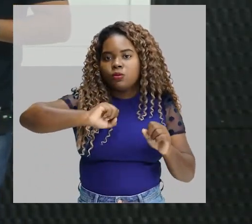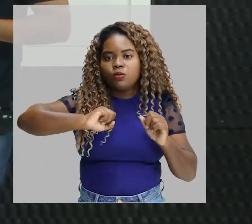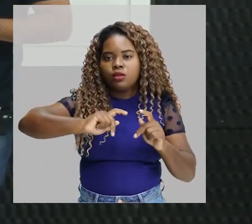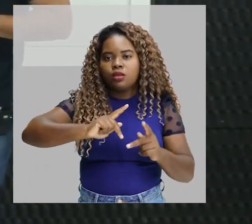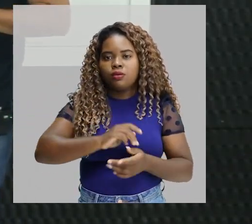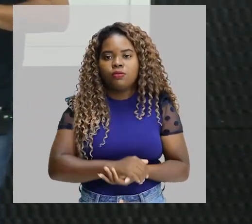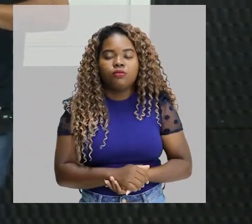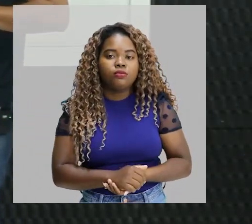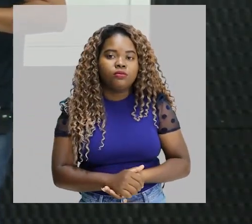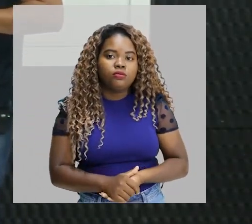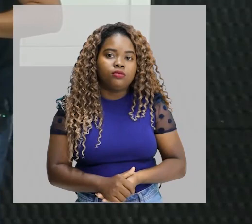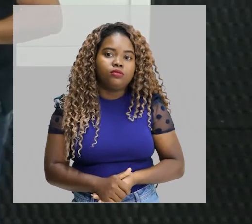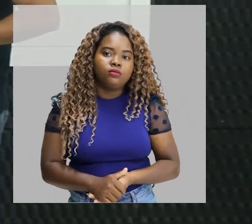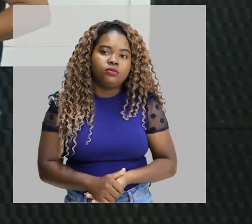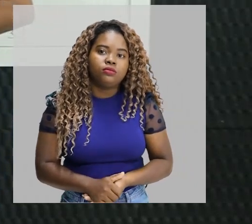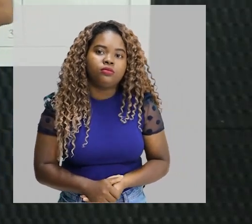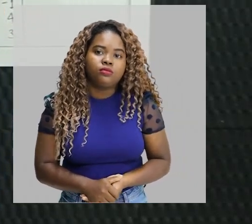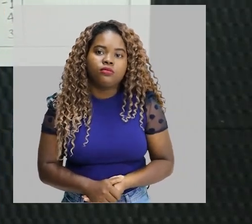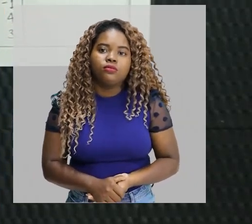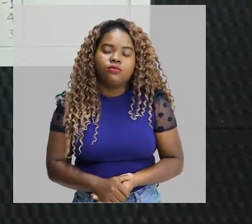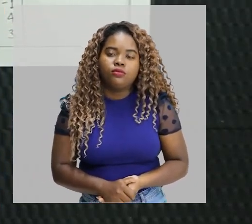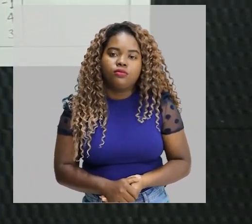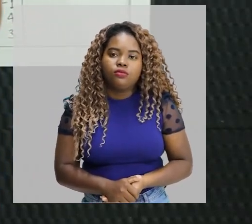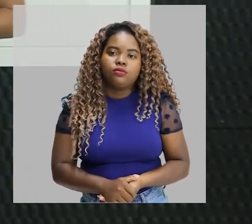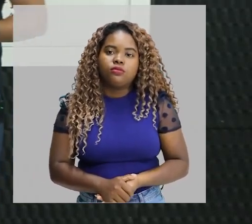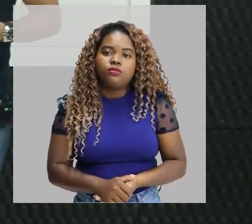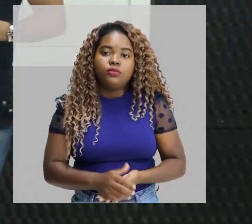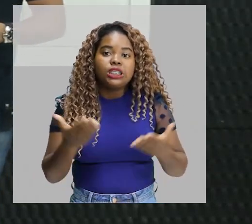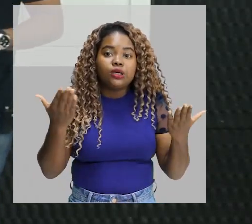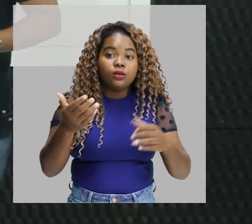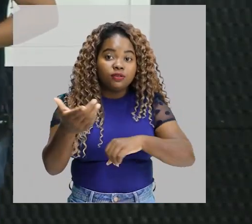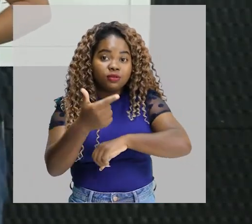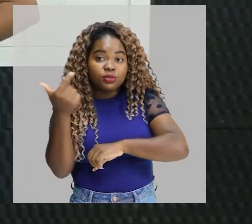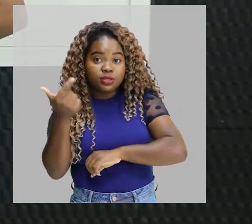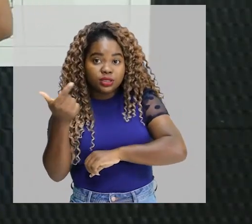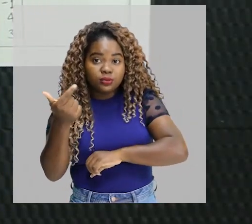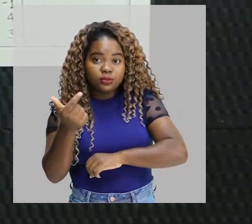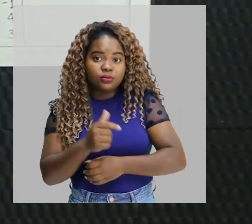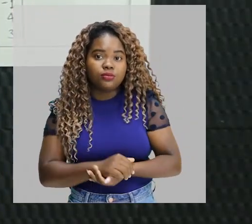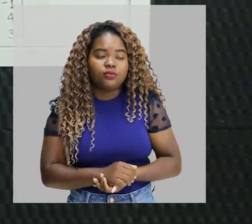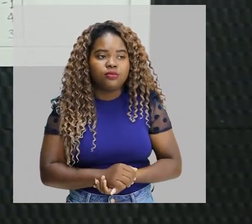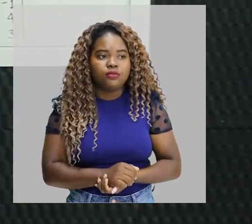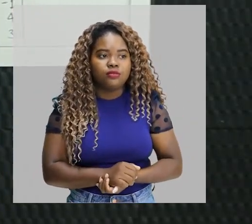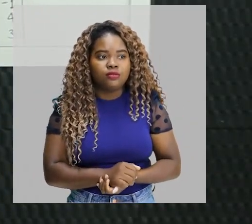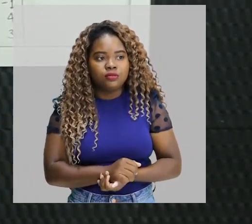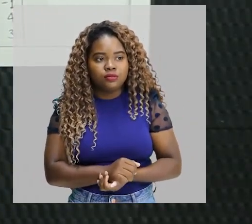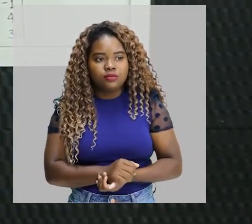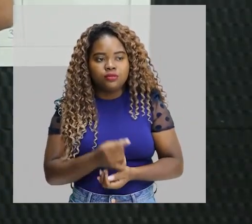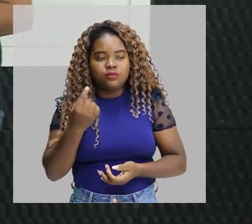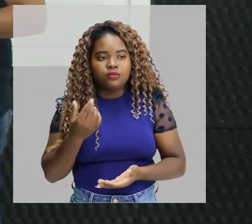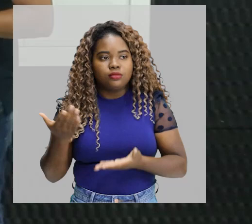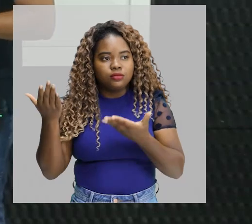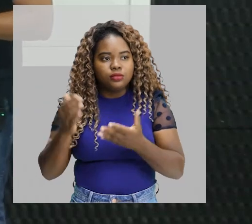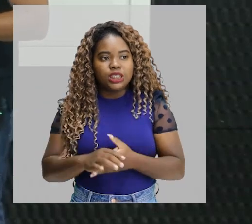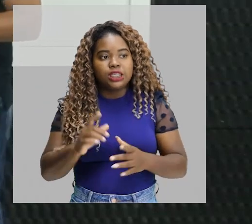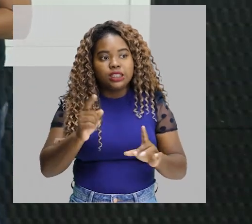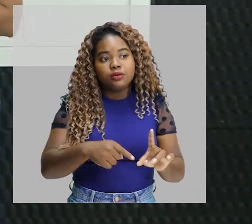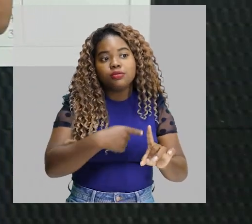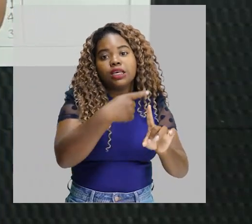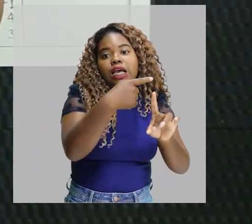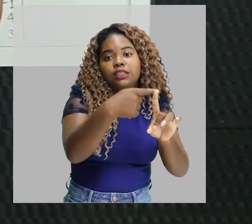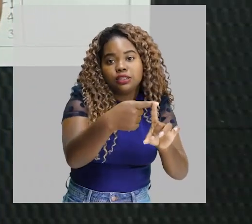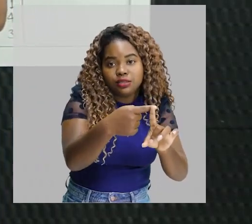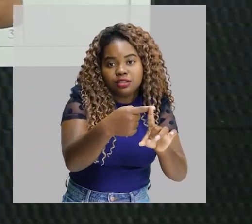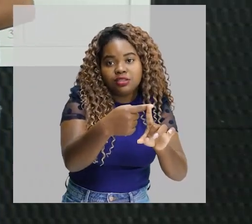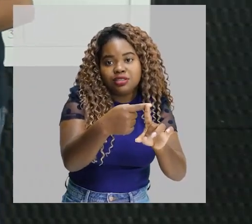Beleza beleza feito isso vamos para o segundo passo tá efetuamos a adição algébrica